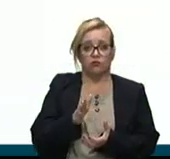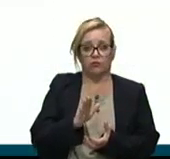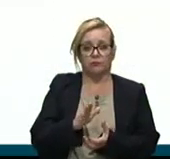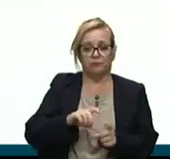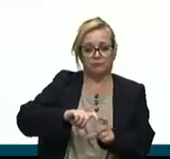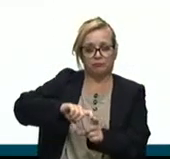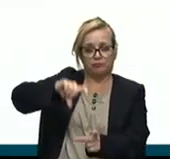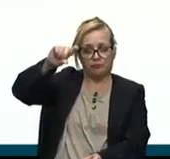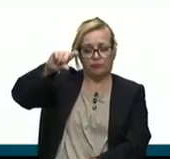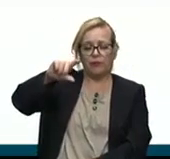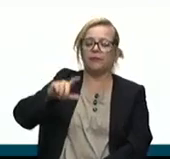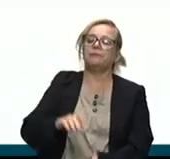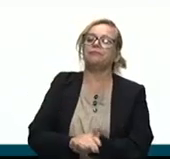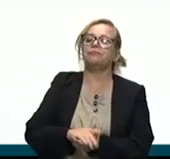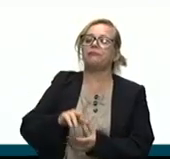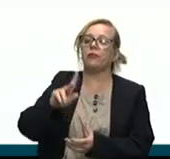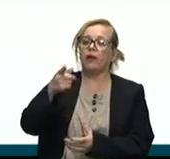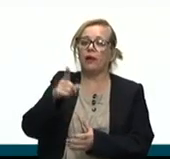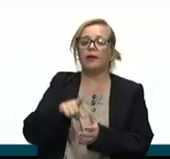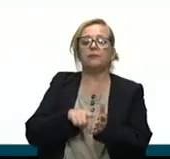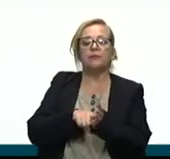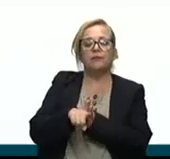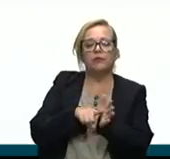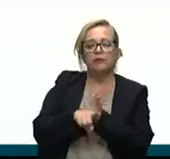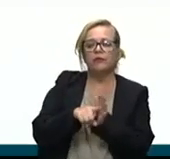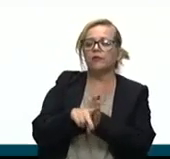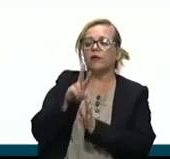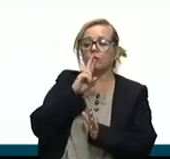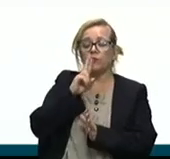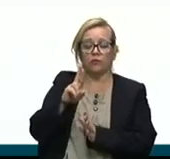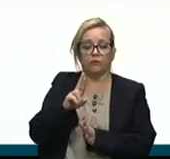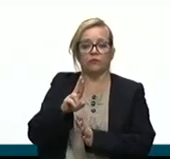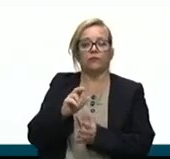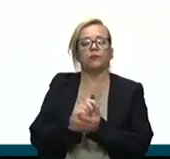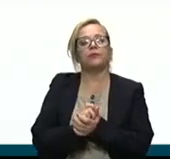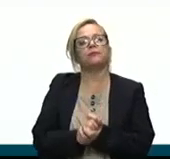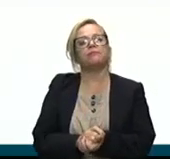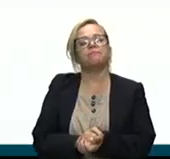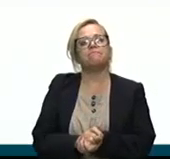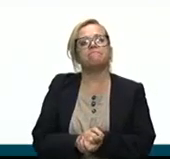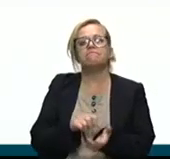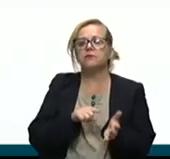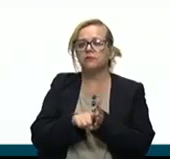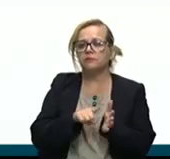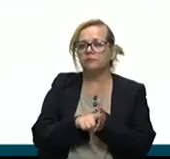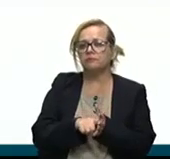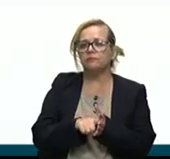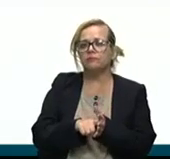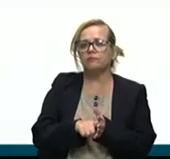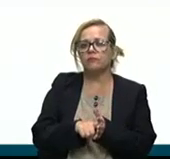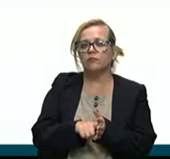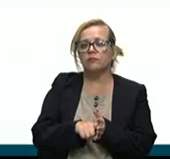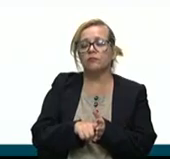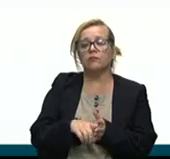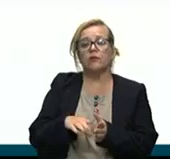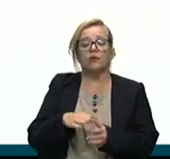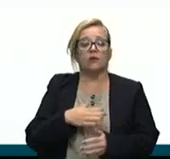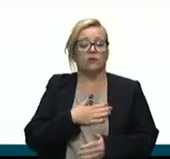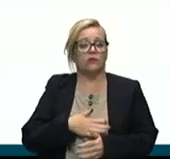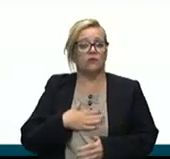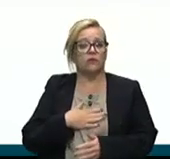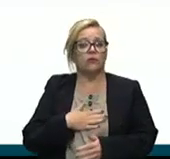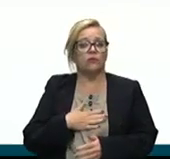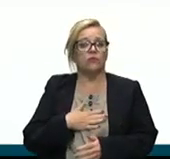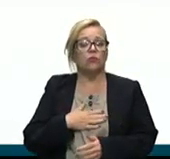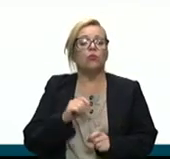H foi construída com base nas respostas dos funcionários para a pergunta. De 0, insatisfeito, a 10, muito